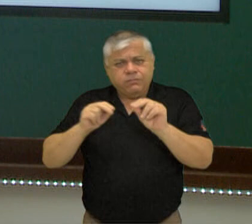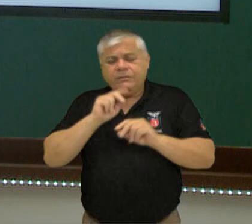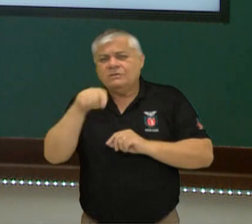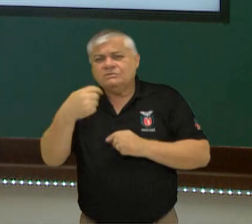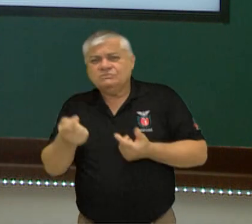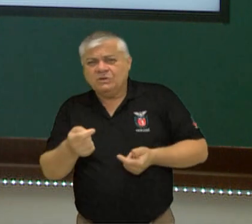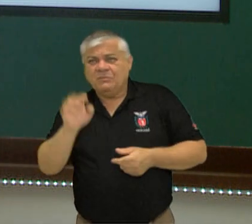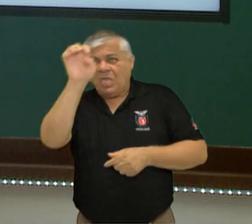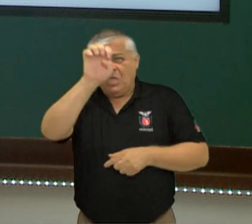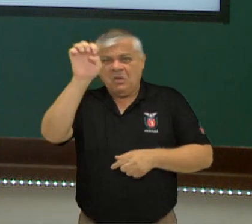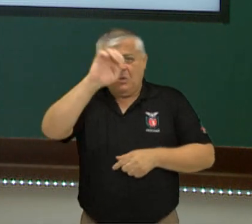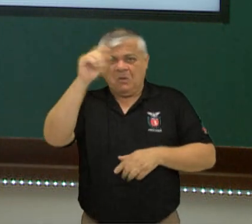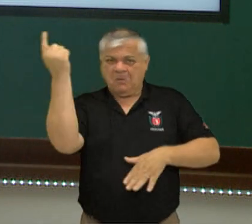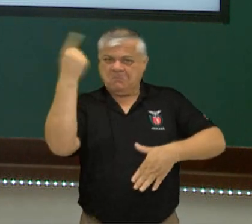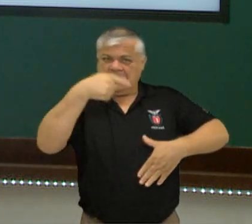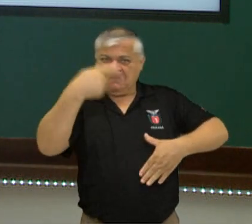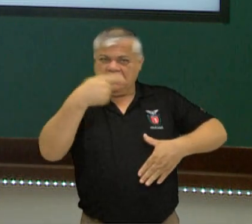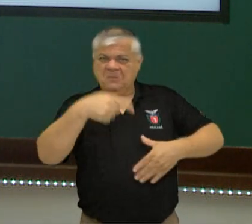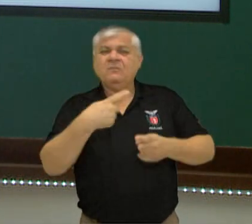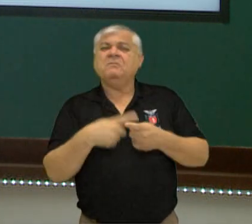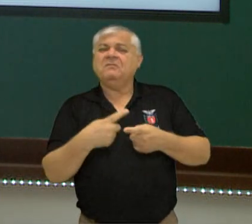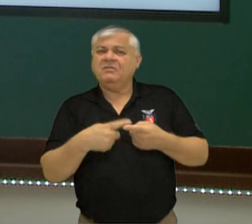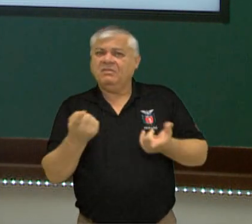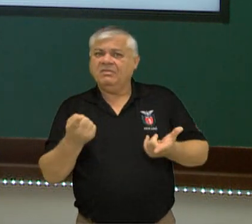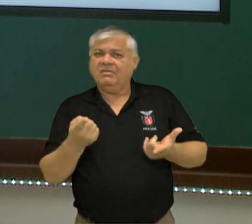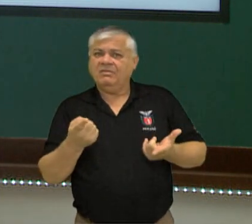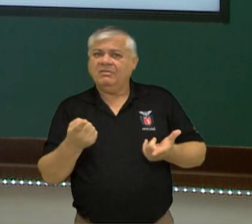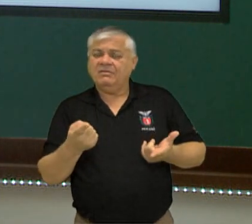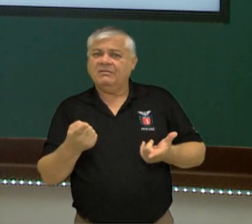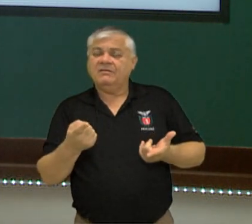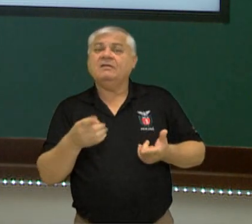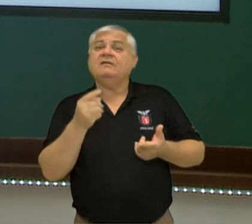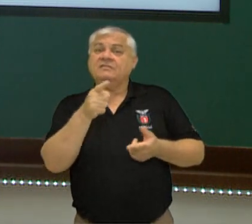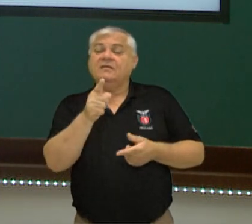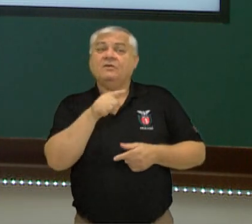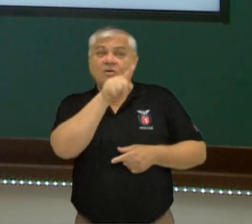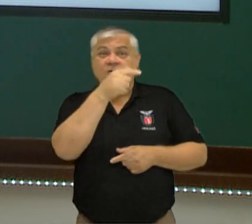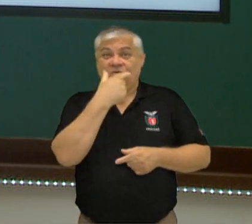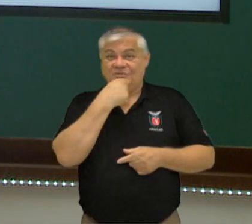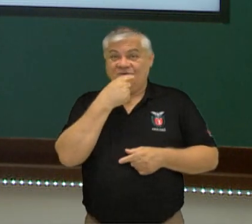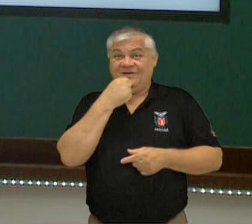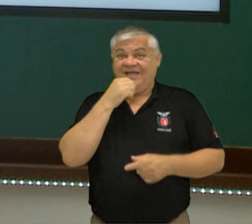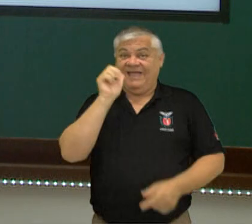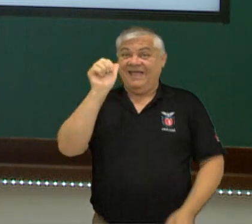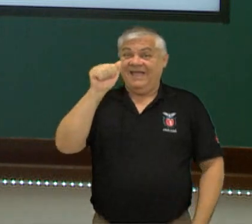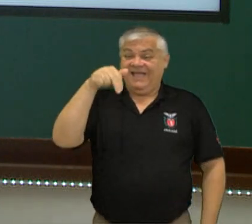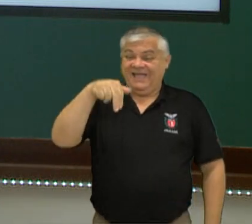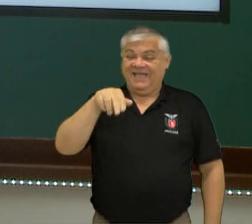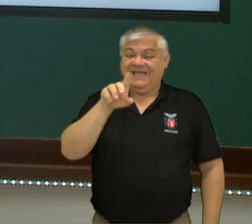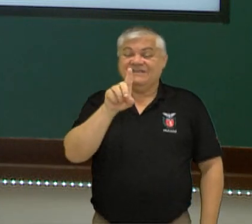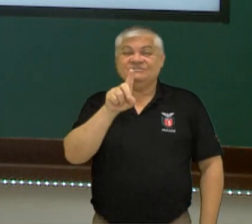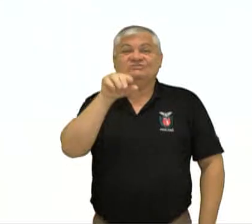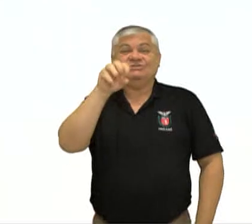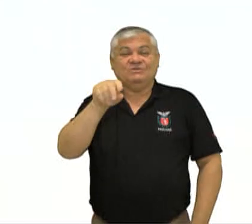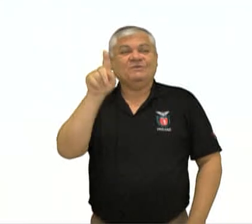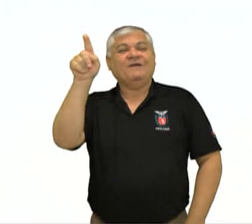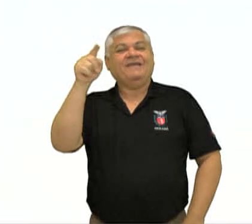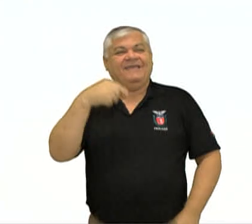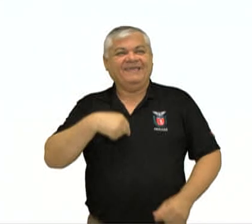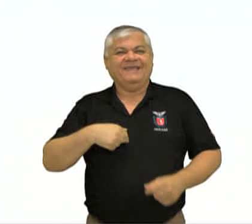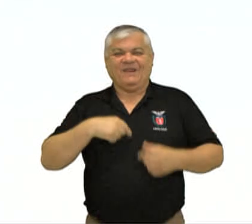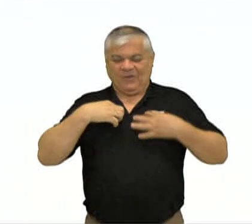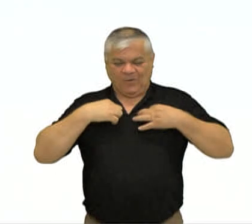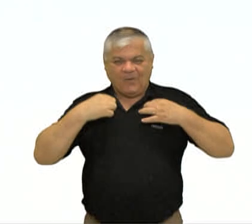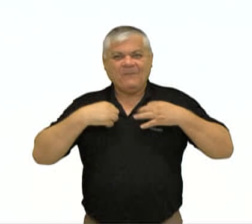essa visão etnocêntrica. Aqui, né, um habitante andino, né, da região dos Andes, com seus